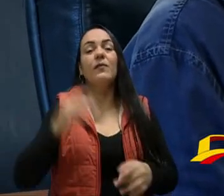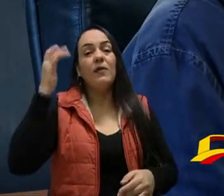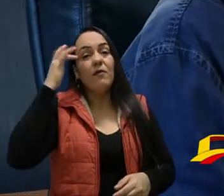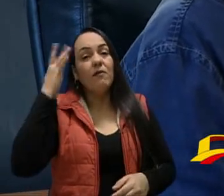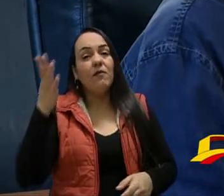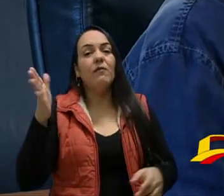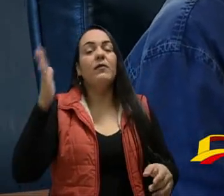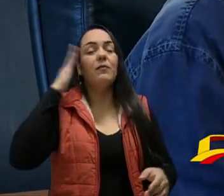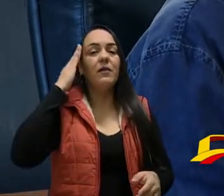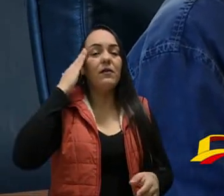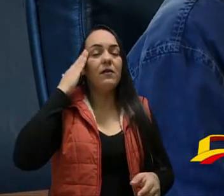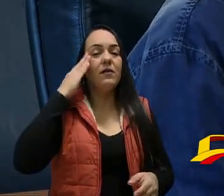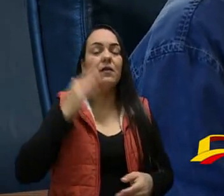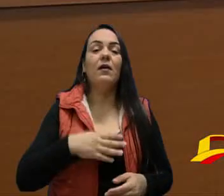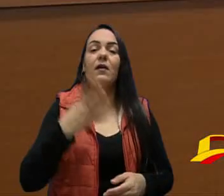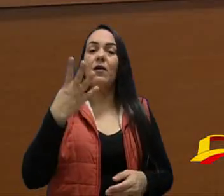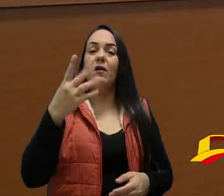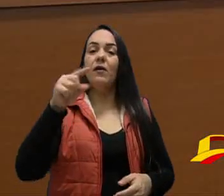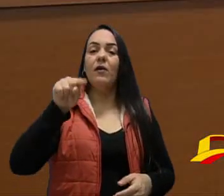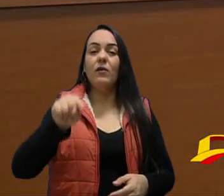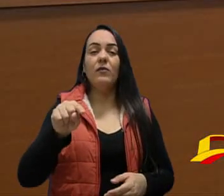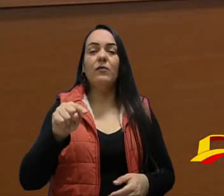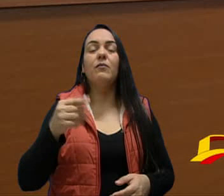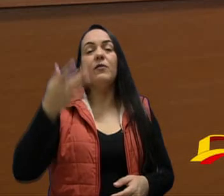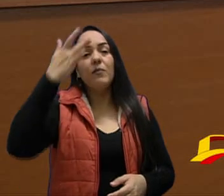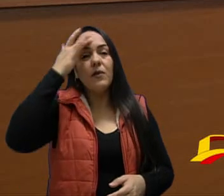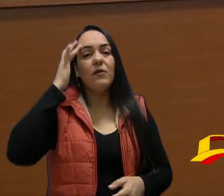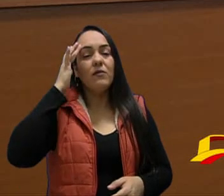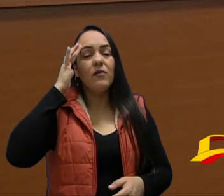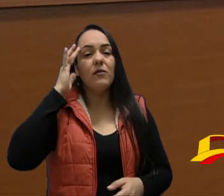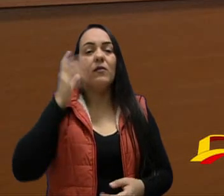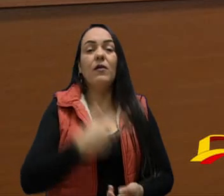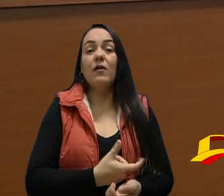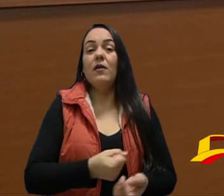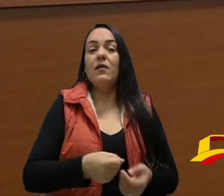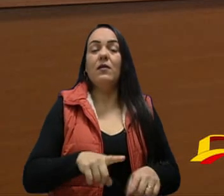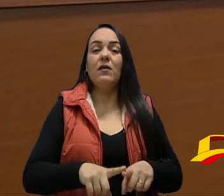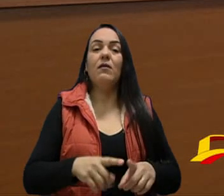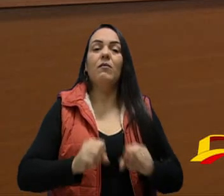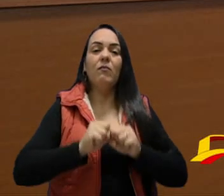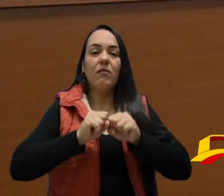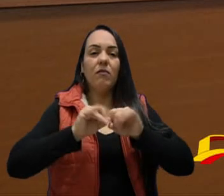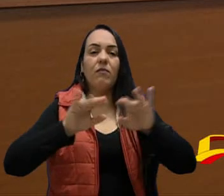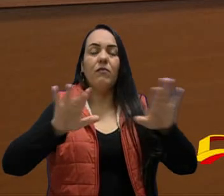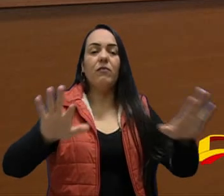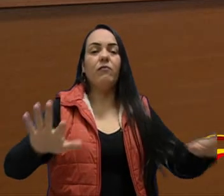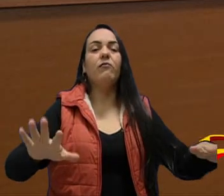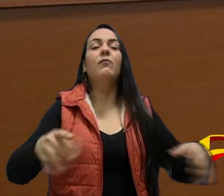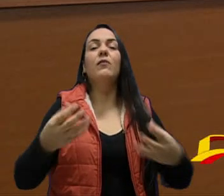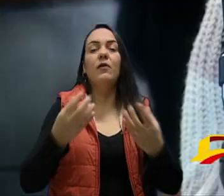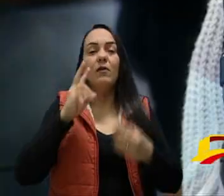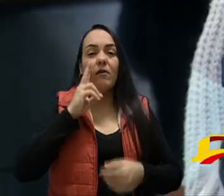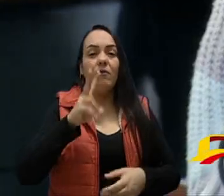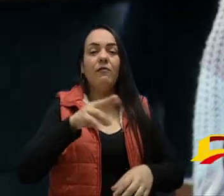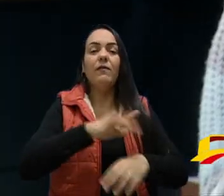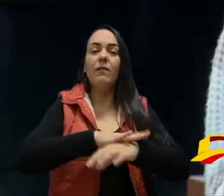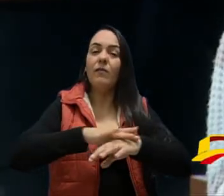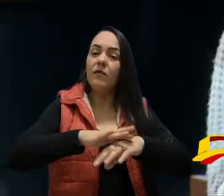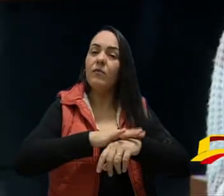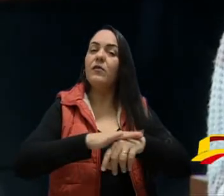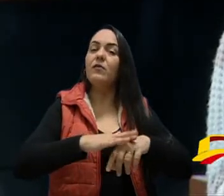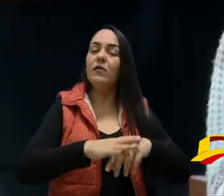segmento da sociedade com 4 mil testados hoje a gente já com a distribuição geográfica dos casos e